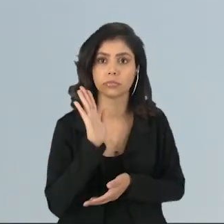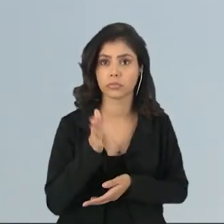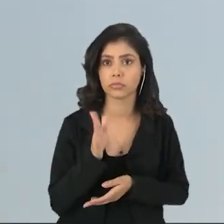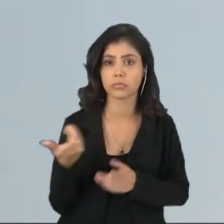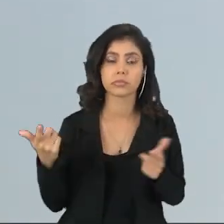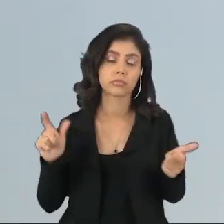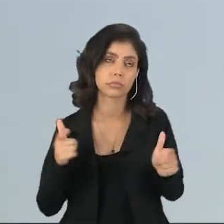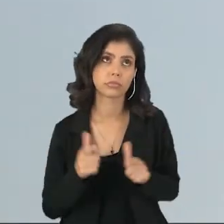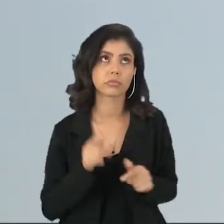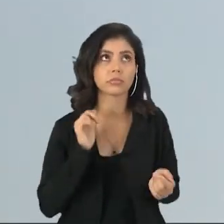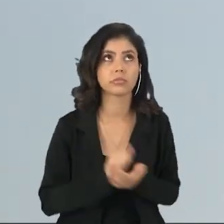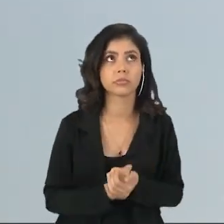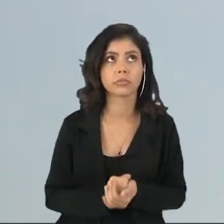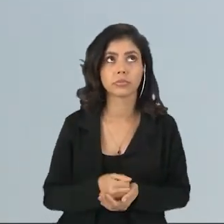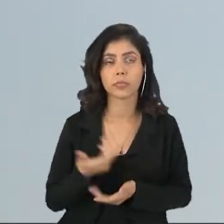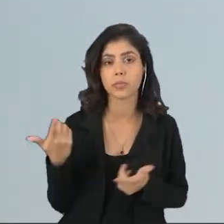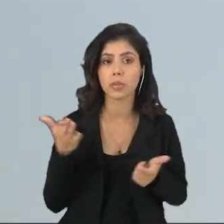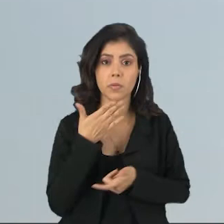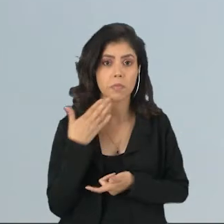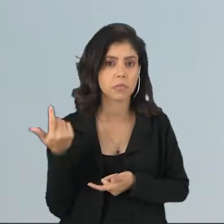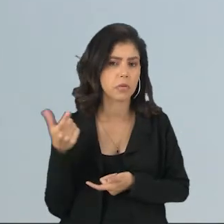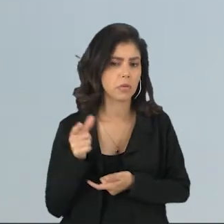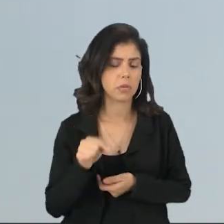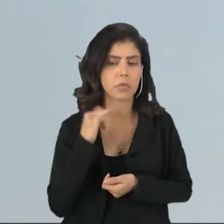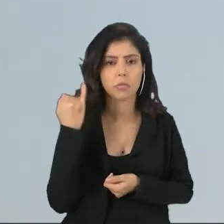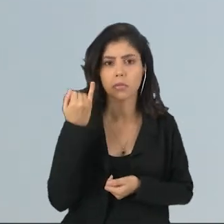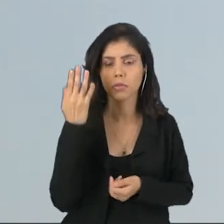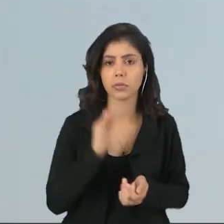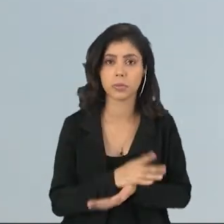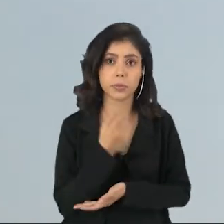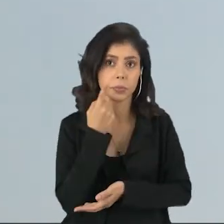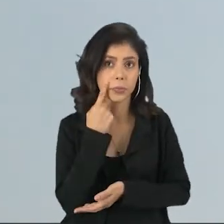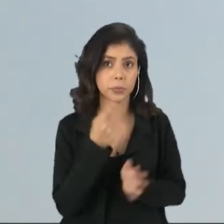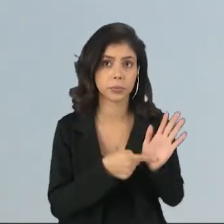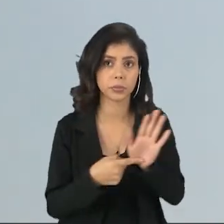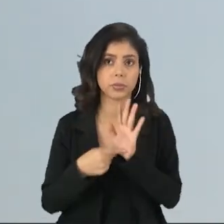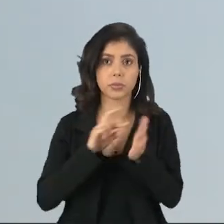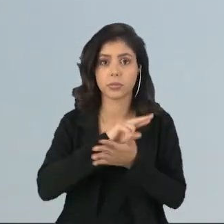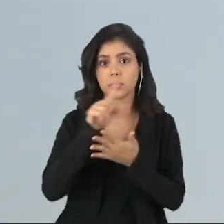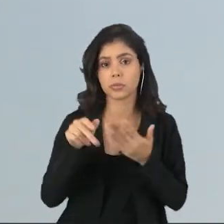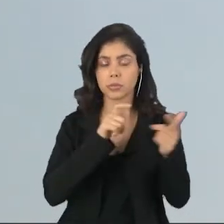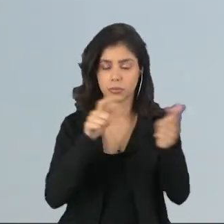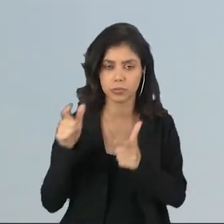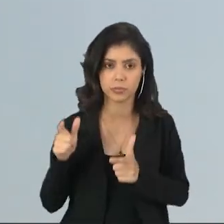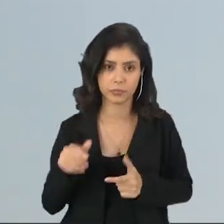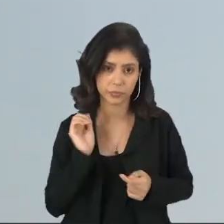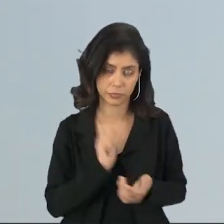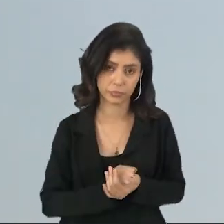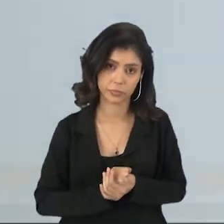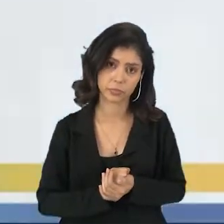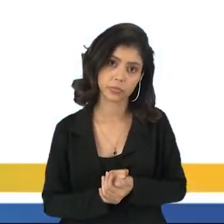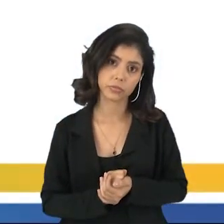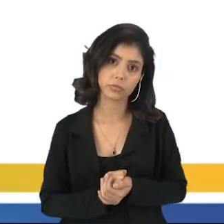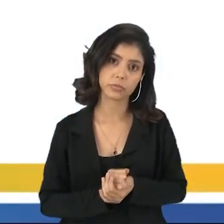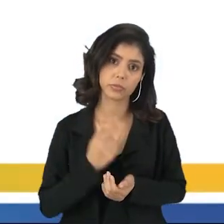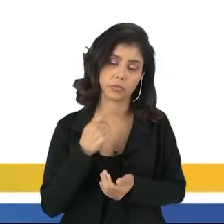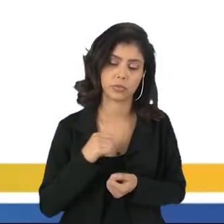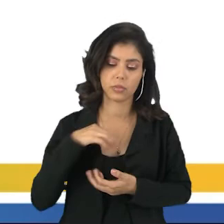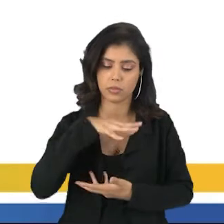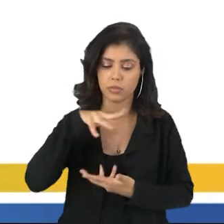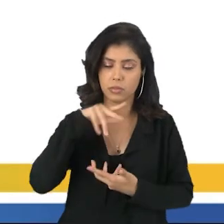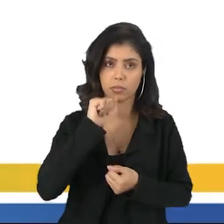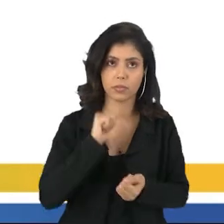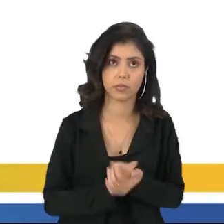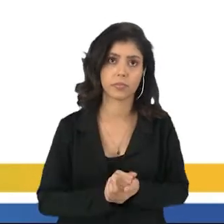foi menor, mas não menos importante, mostrando que ela esteve presente em vários lugares do planeta. E